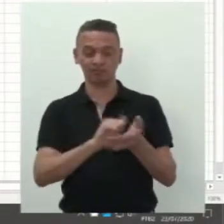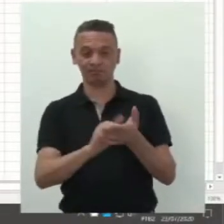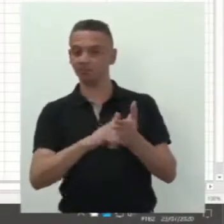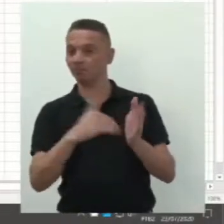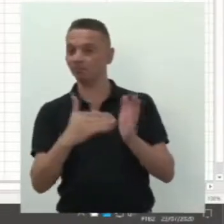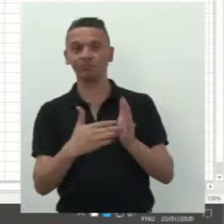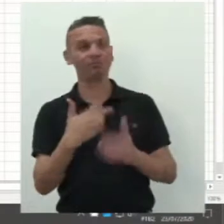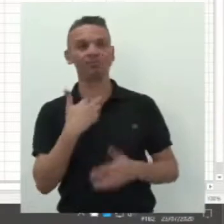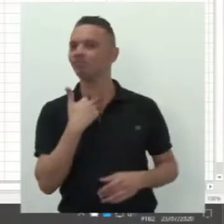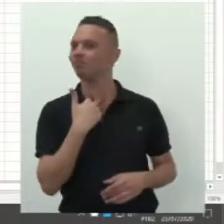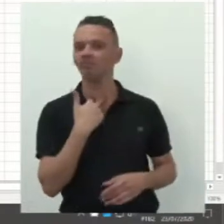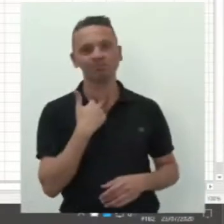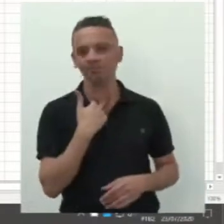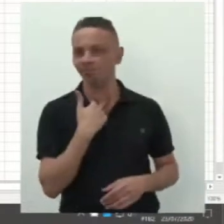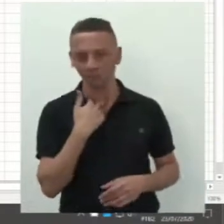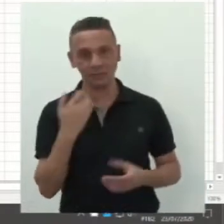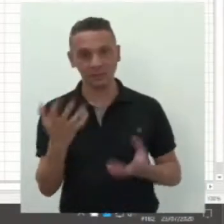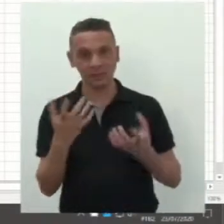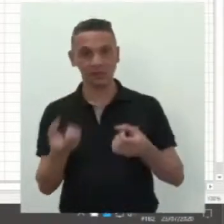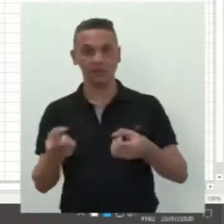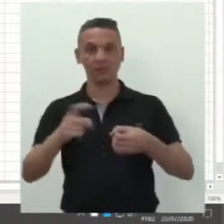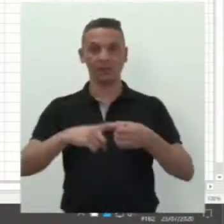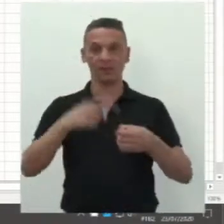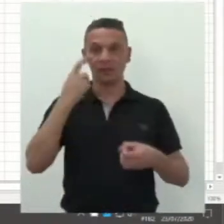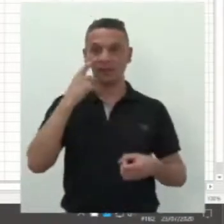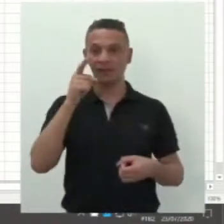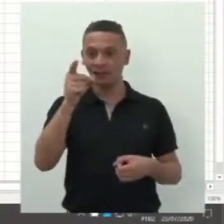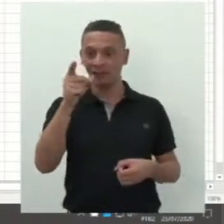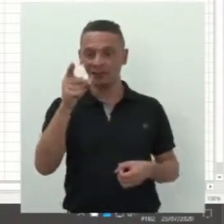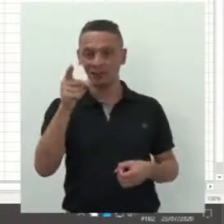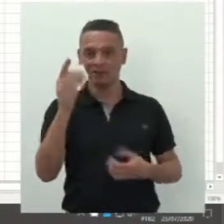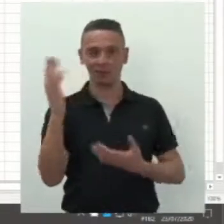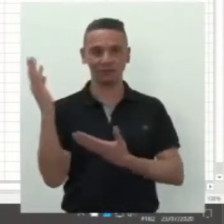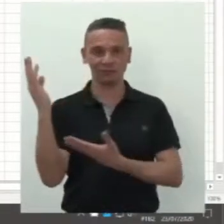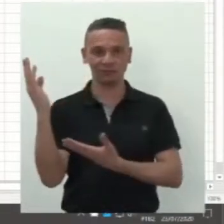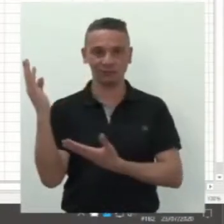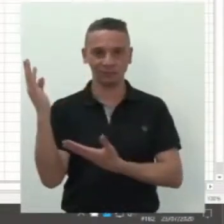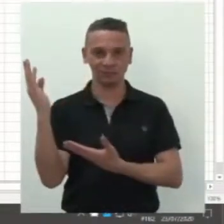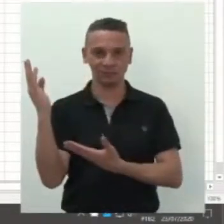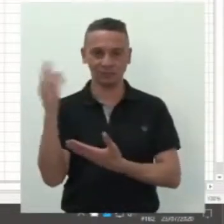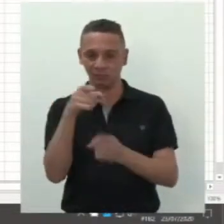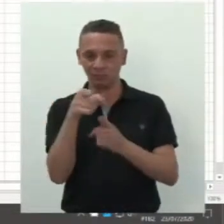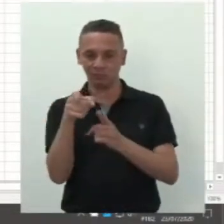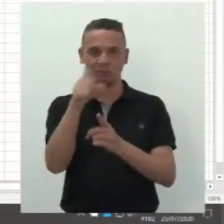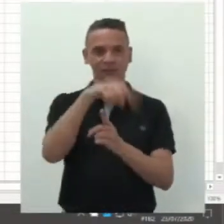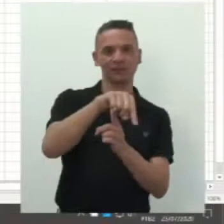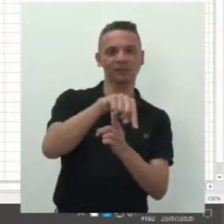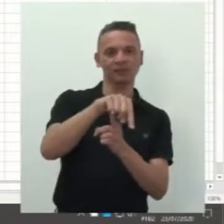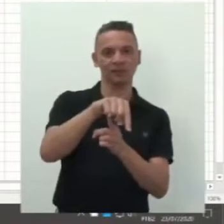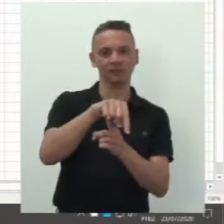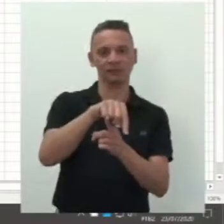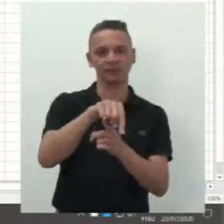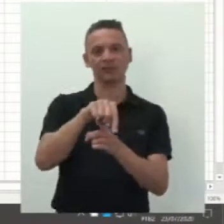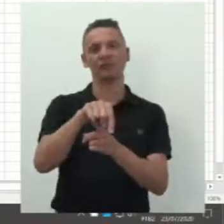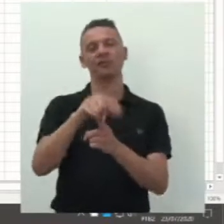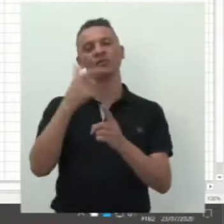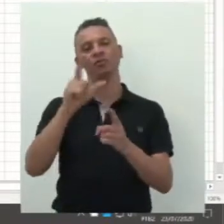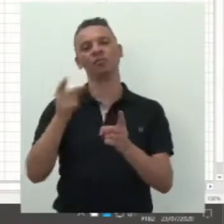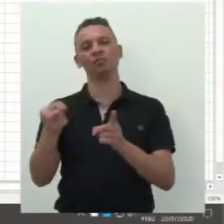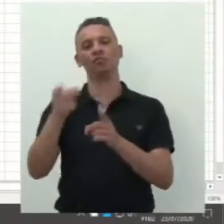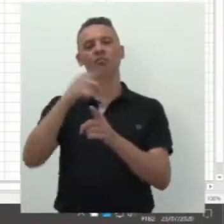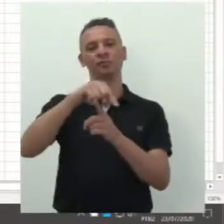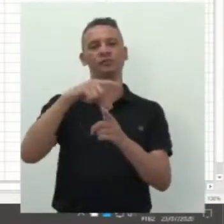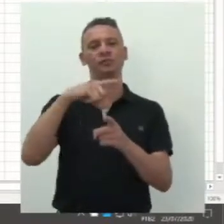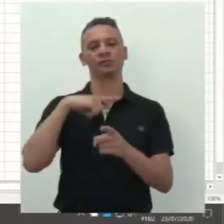serem deletados. Eu posso vir na setinha aqui em cima, ó, desfazer, limpar. Por quê? Eu selecionei e deletei, ou